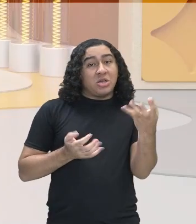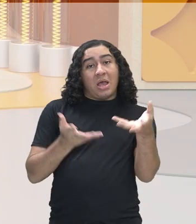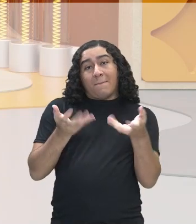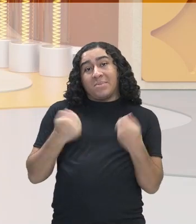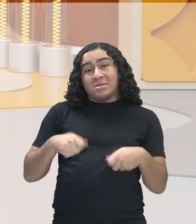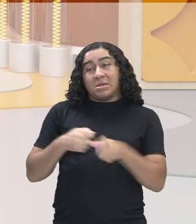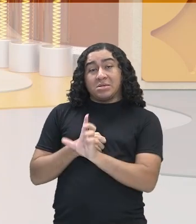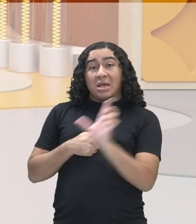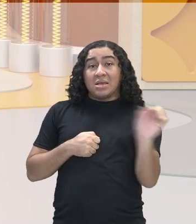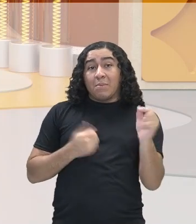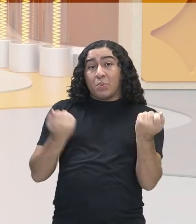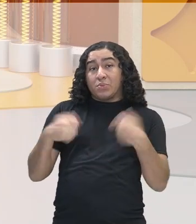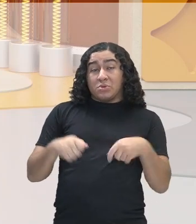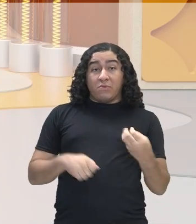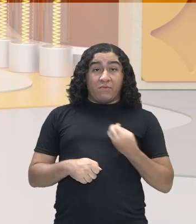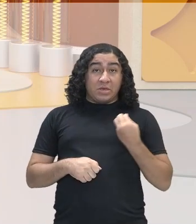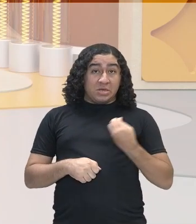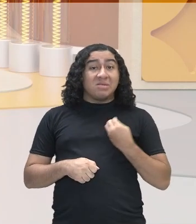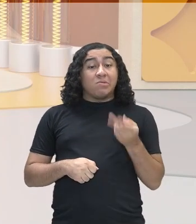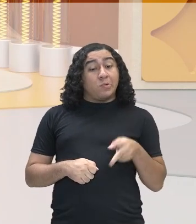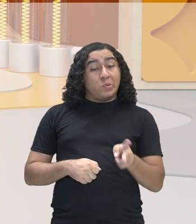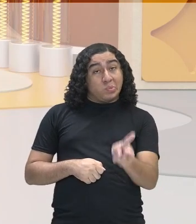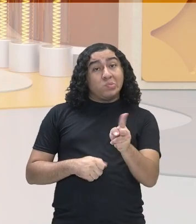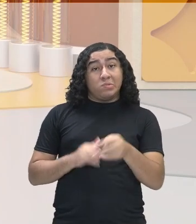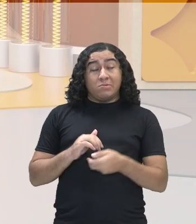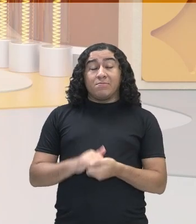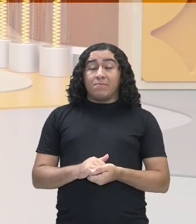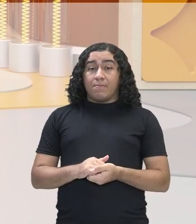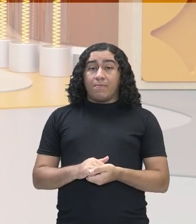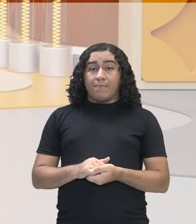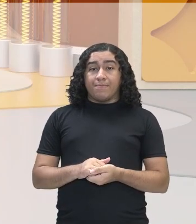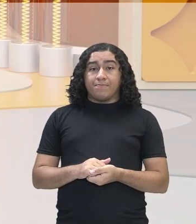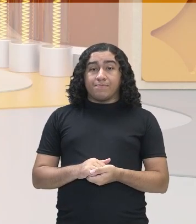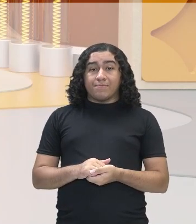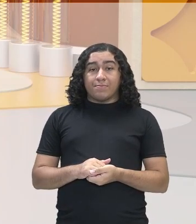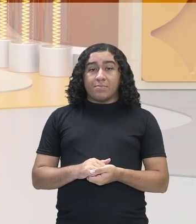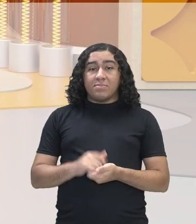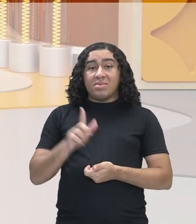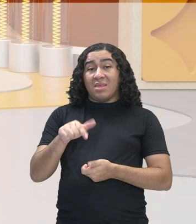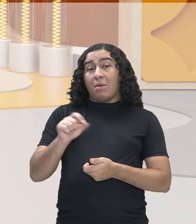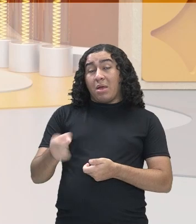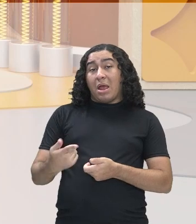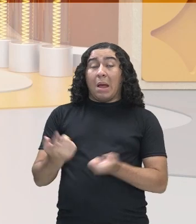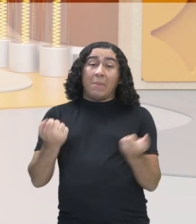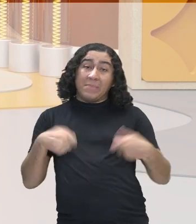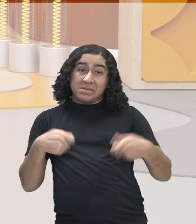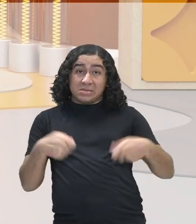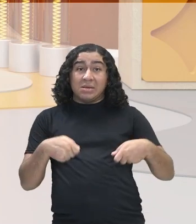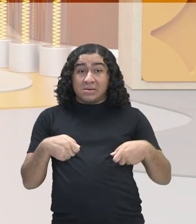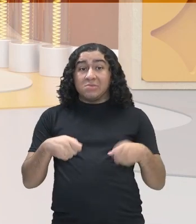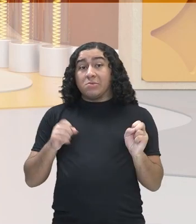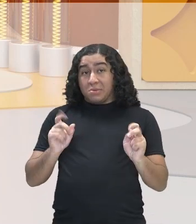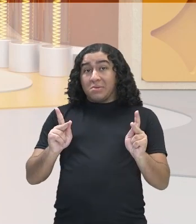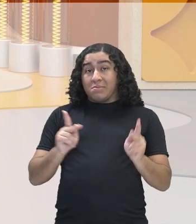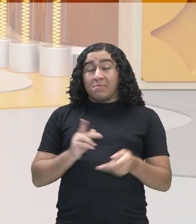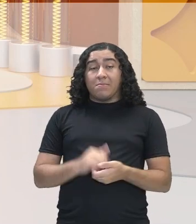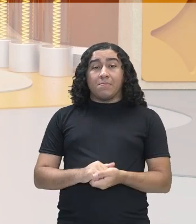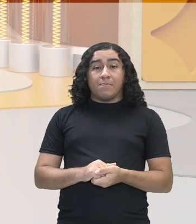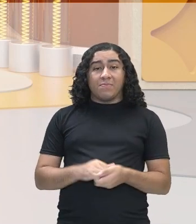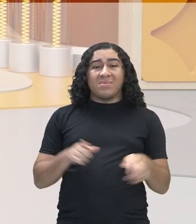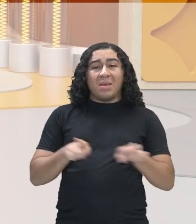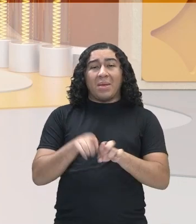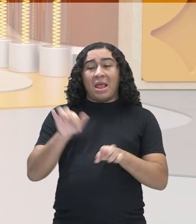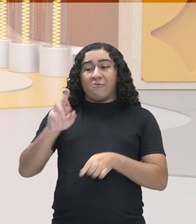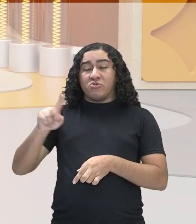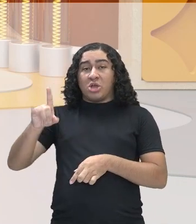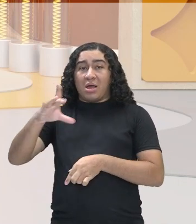poder sobreviver, né? Para poder continuar vivendo, né? Basicamente é uma busca das pessoas, não morrer, certo? Então a questão dos refugiados é